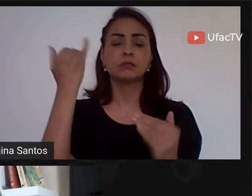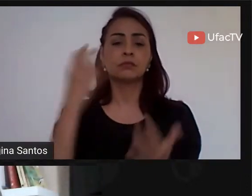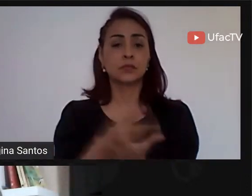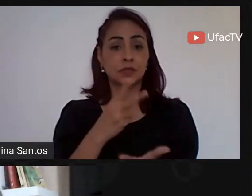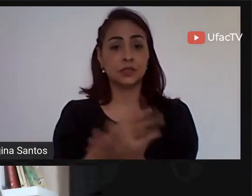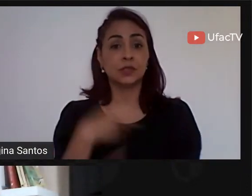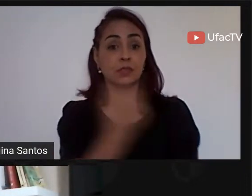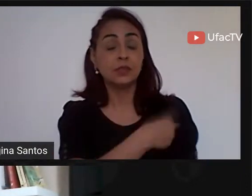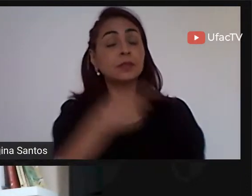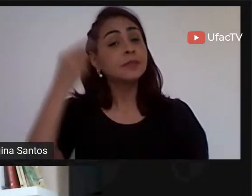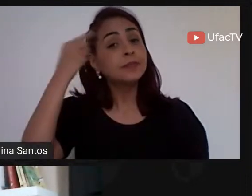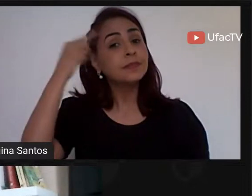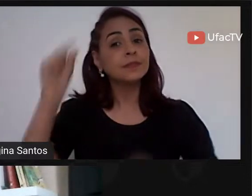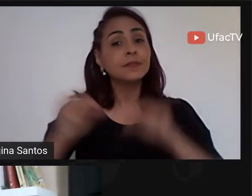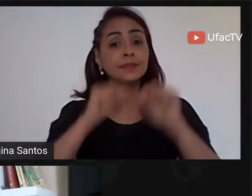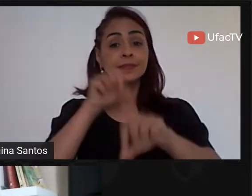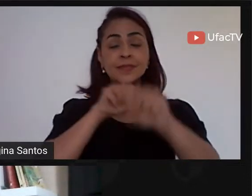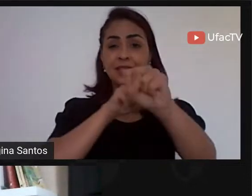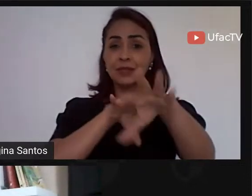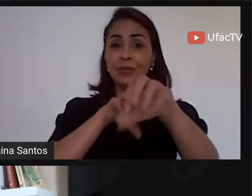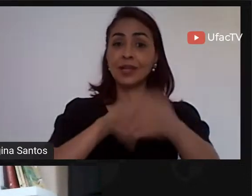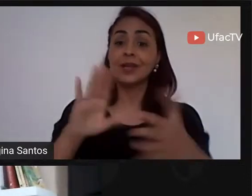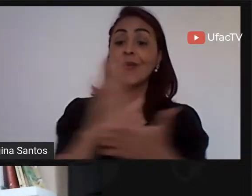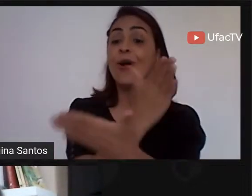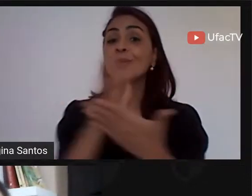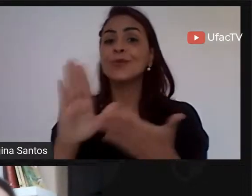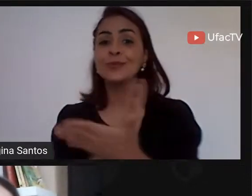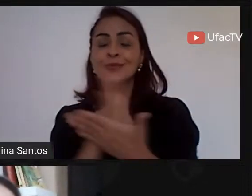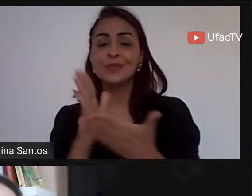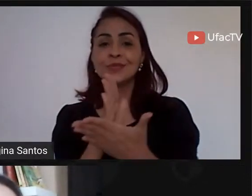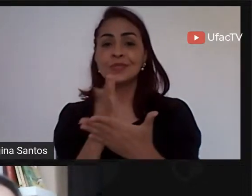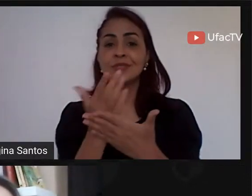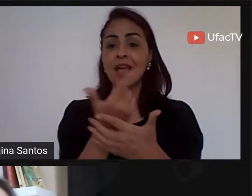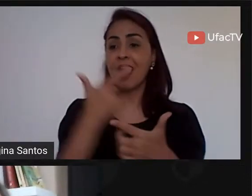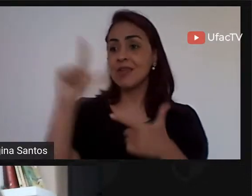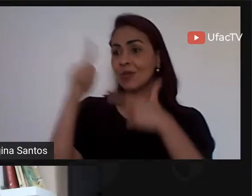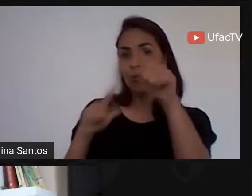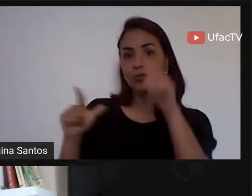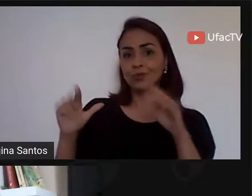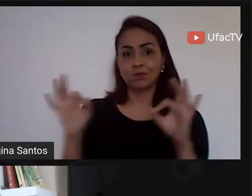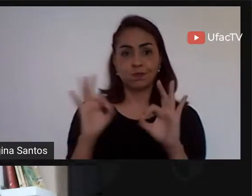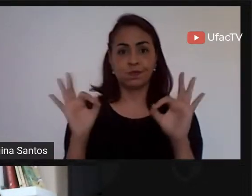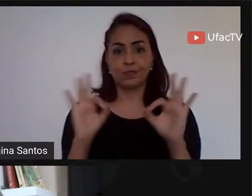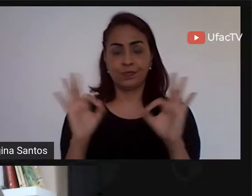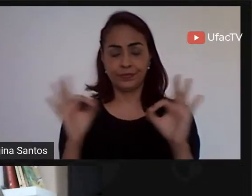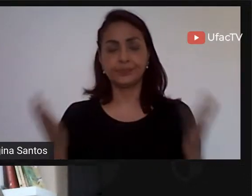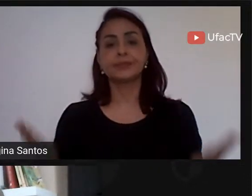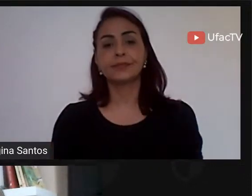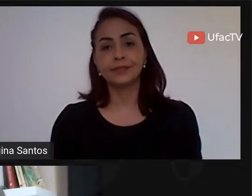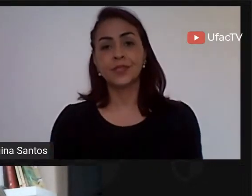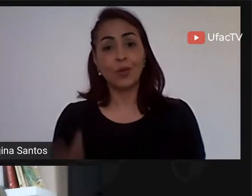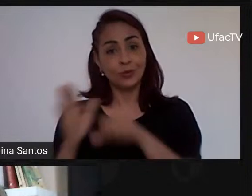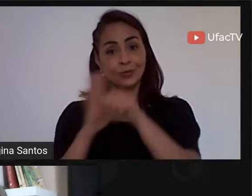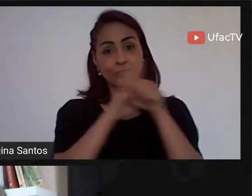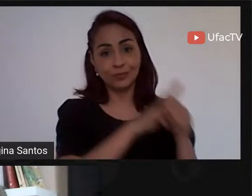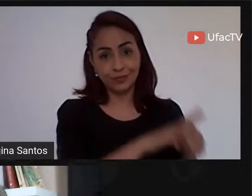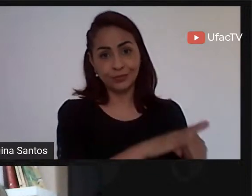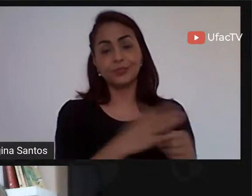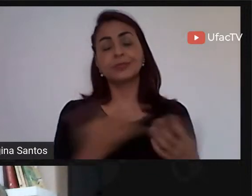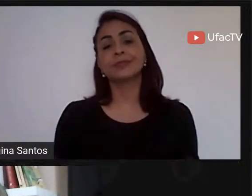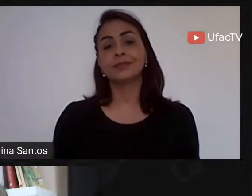a educação de uns, né, a formação de uns em detrimento da formação de outros. É isso.